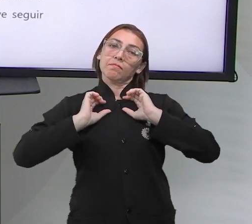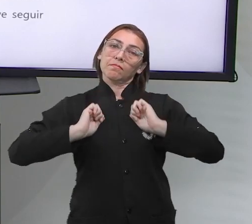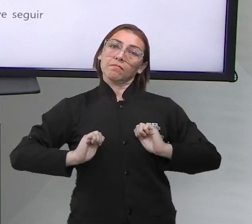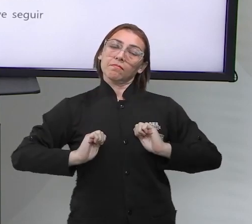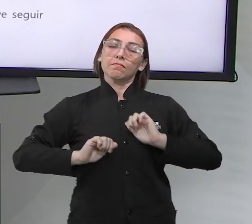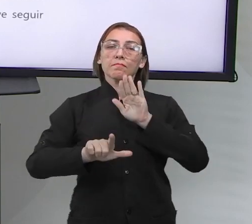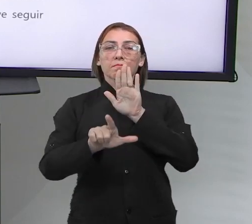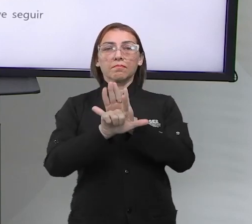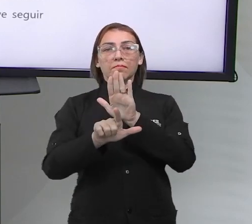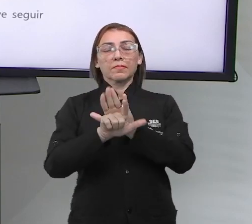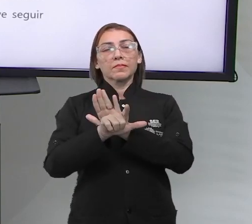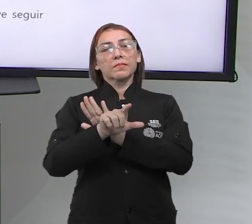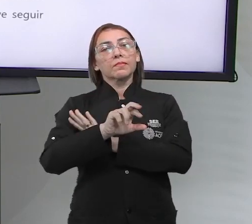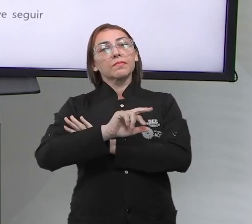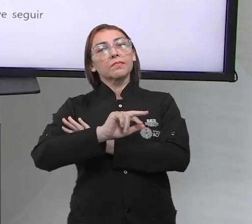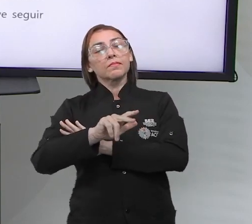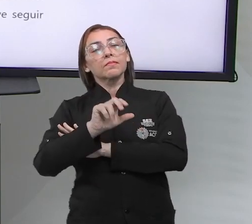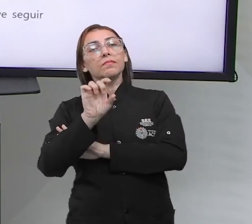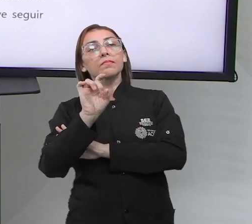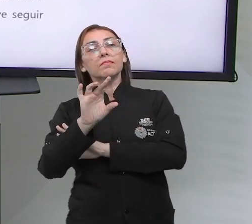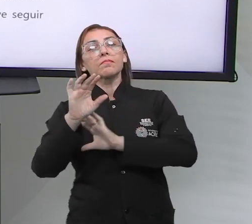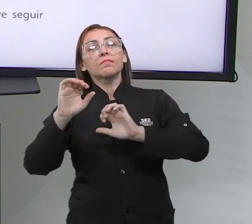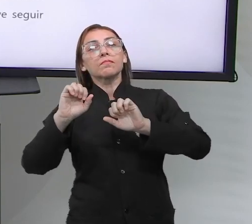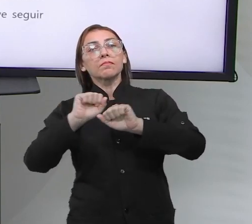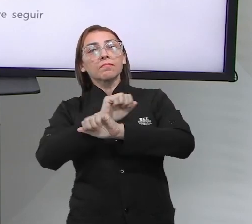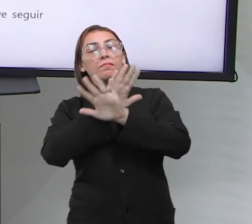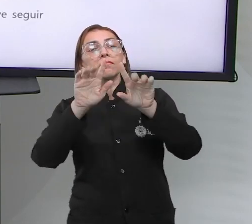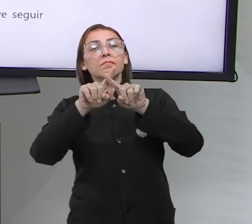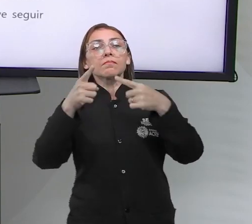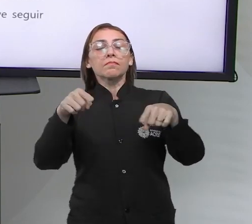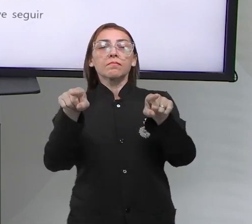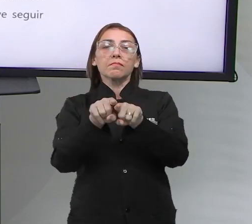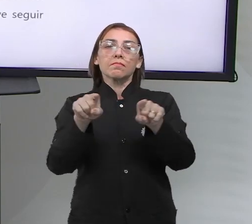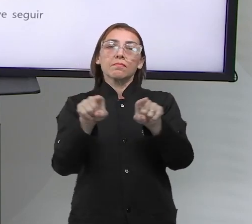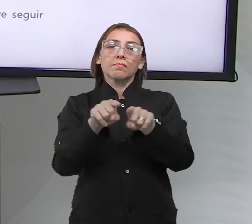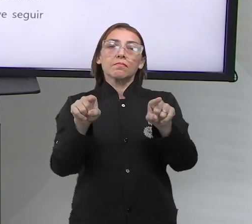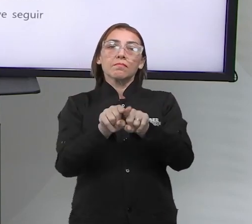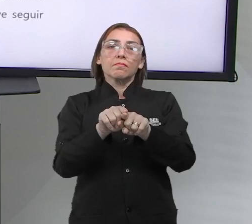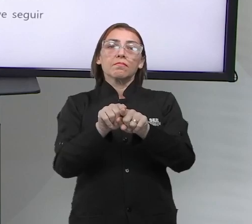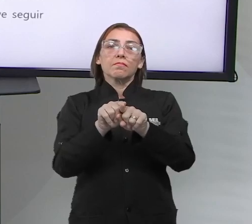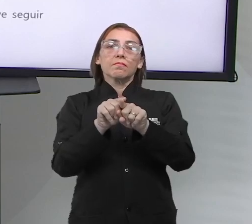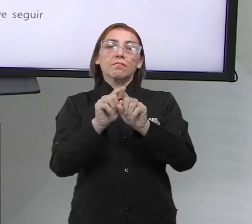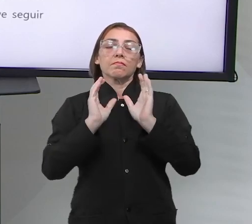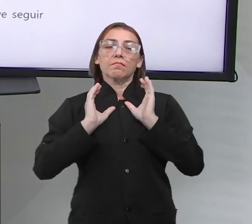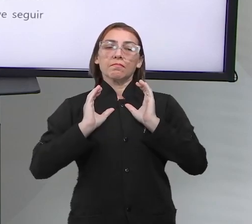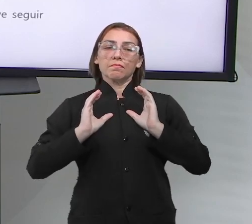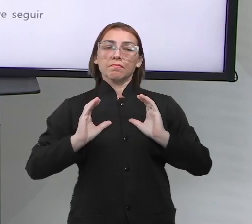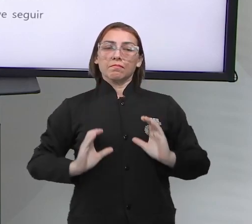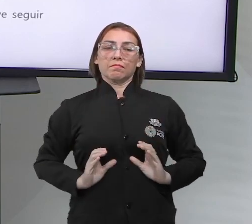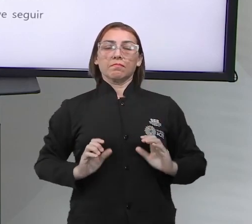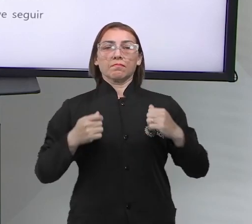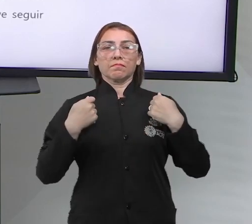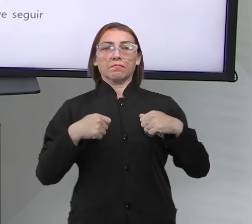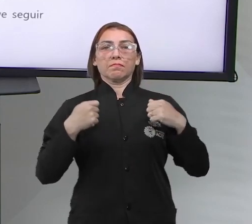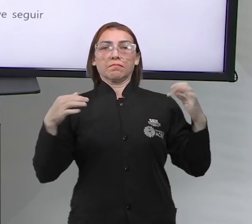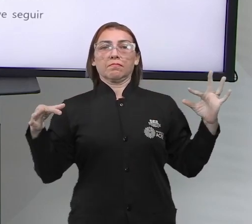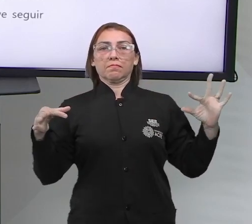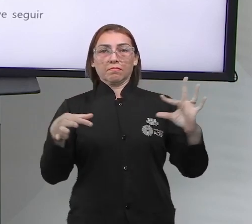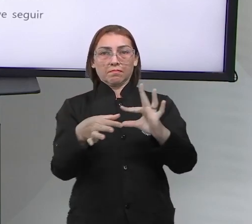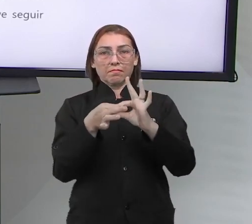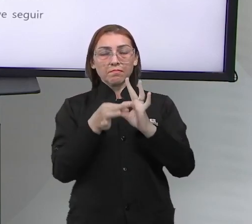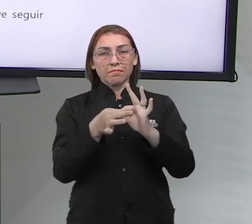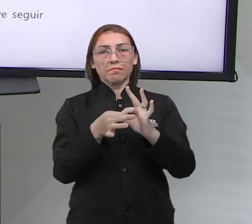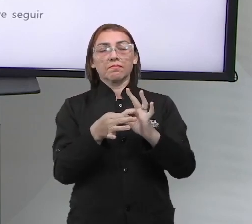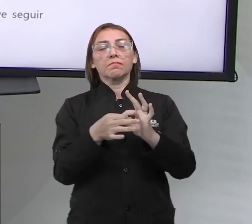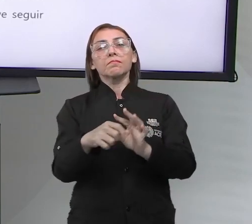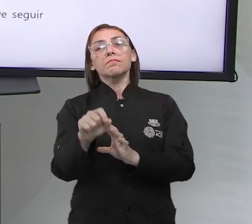das leis. E não só a clareza, mas a sua conduta precisa estar em consonância